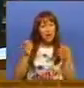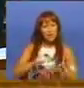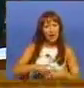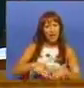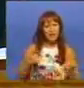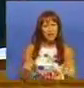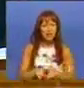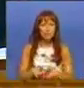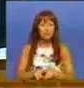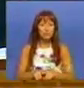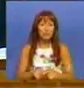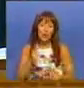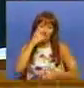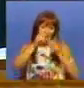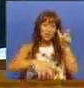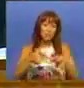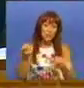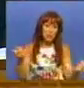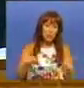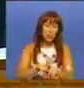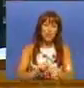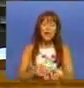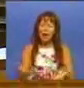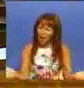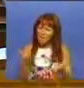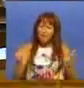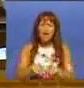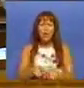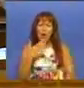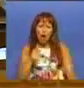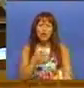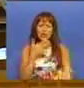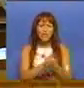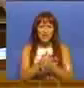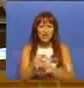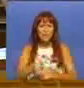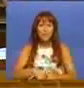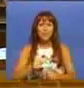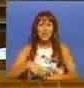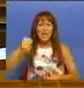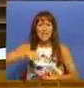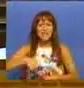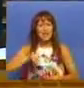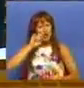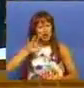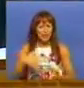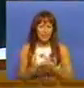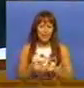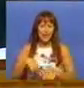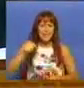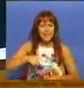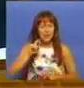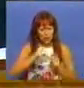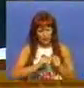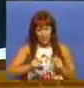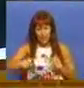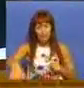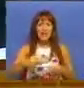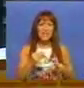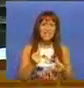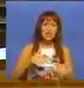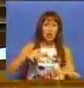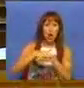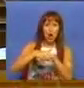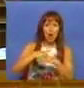baratas para os consumidores, que se incentive a reutilização, a utilização de sacos resistentes, sacos duráveis de tecido ou de